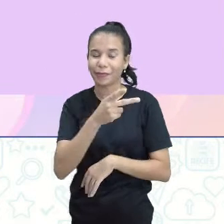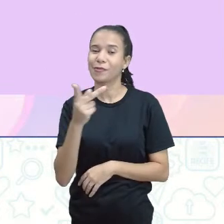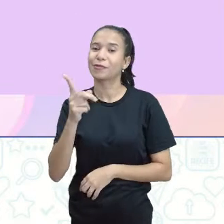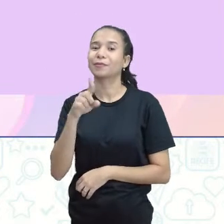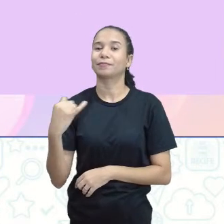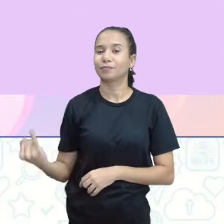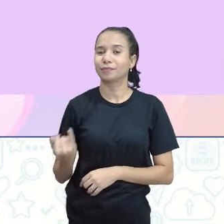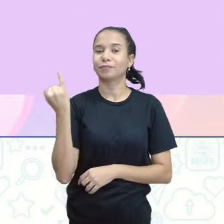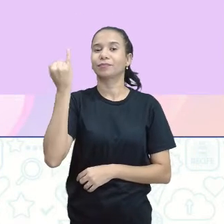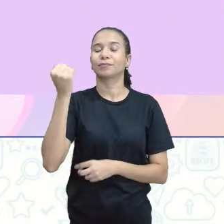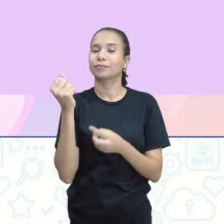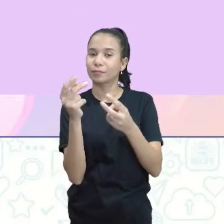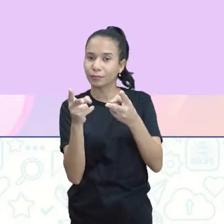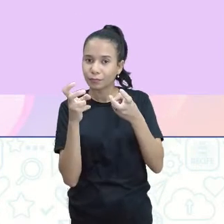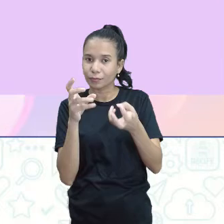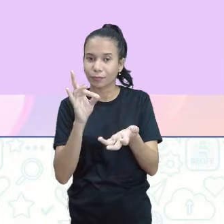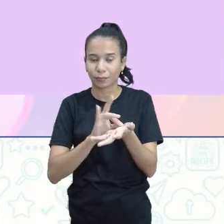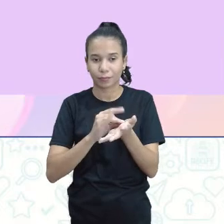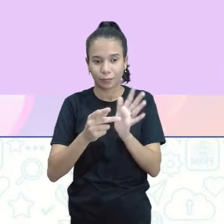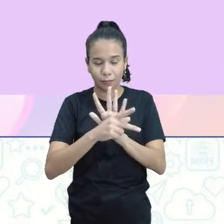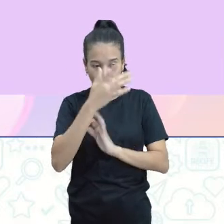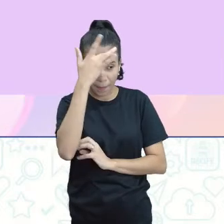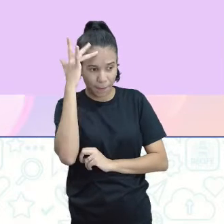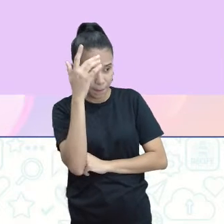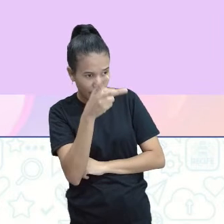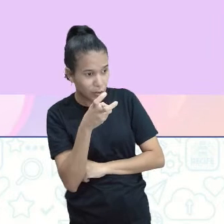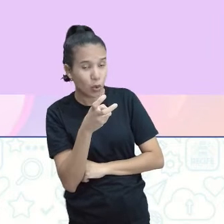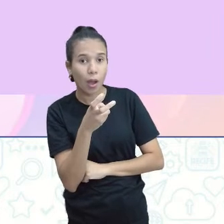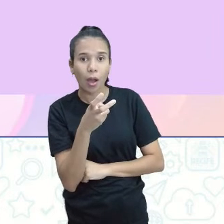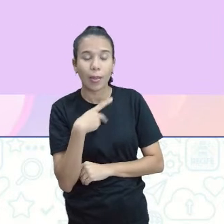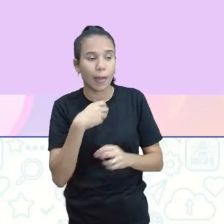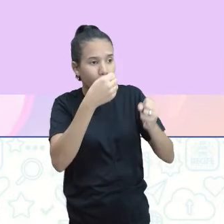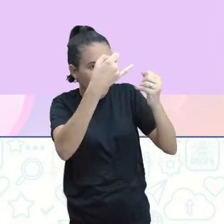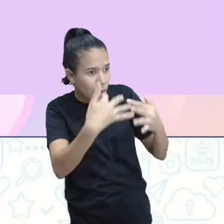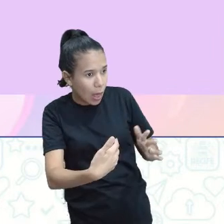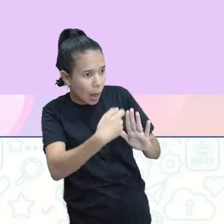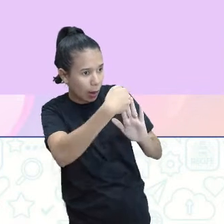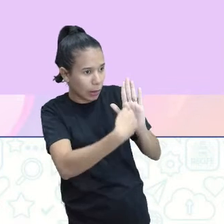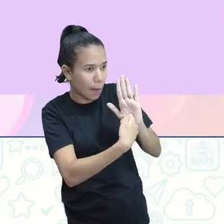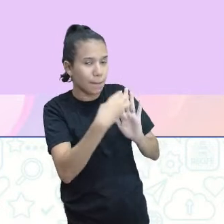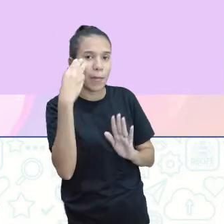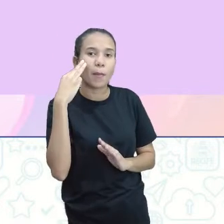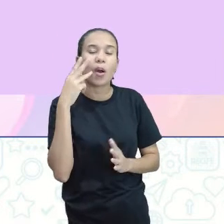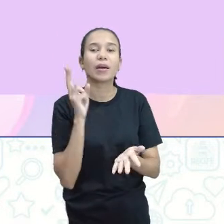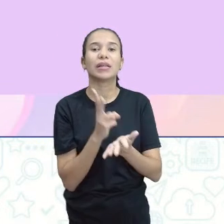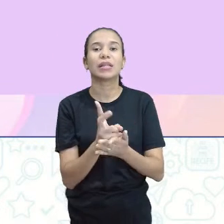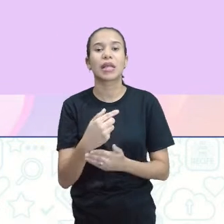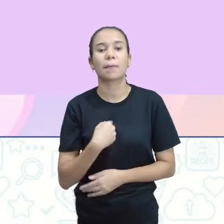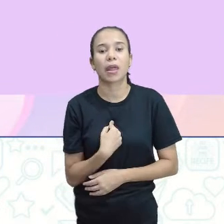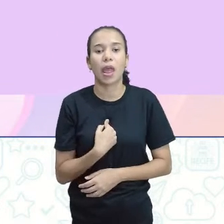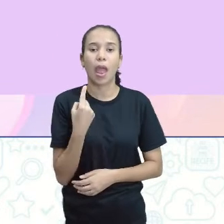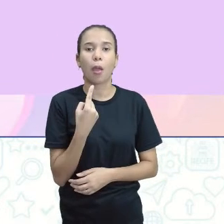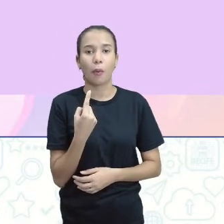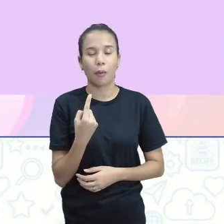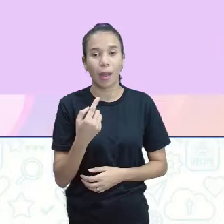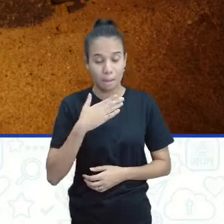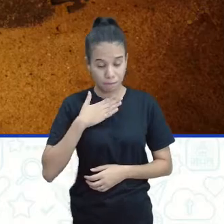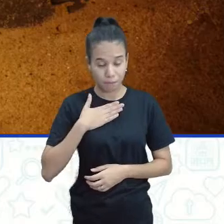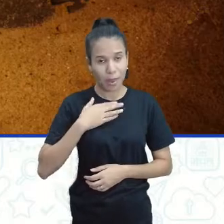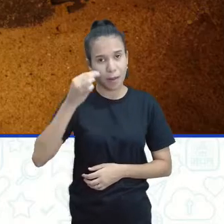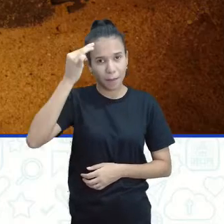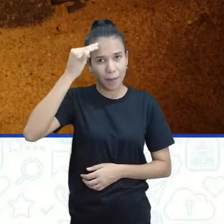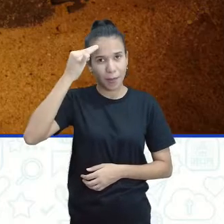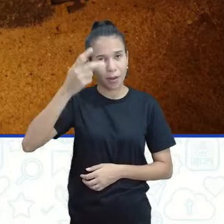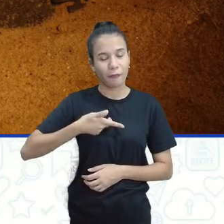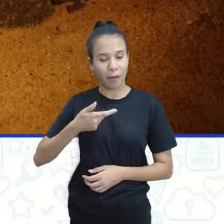que vocês percebam isso das pessoas. O relato de memória, ele é escrito em primeira pessoa, porque são as suas memórias,